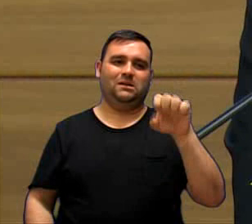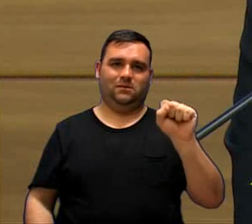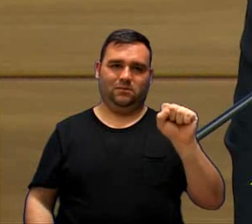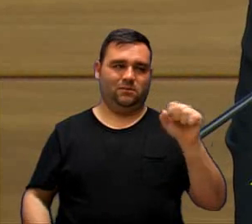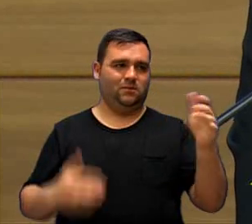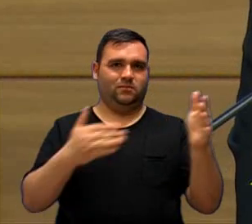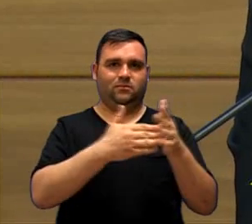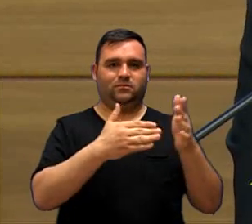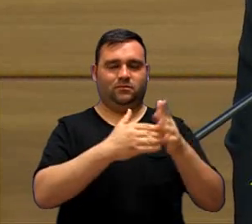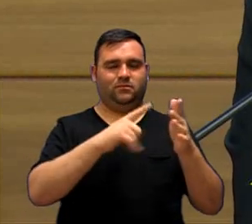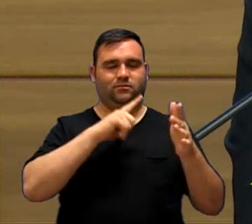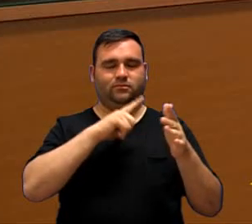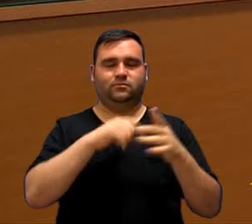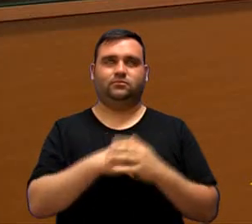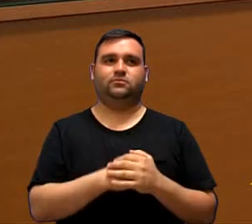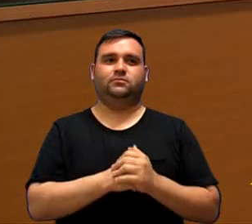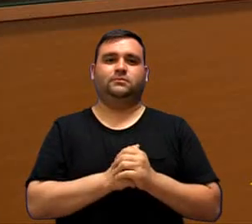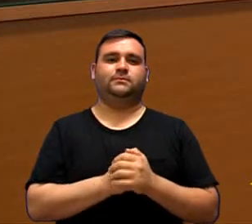essa.